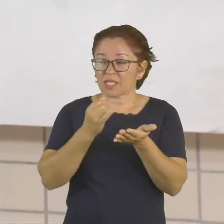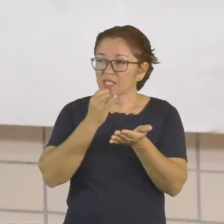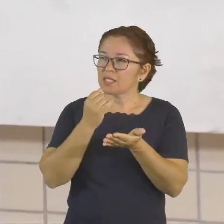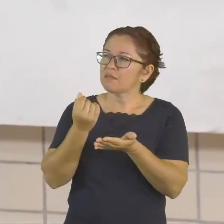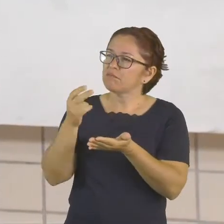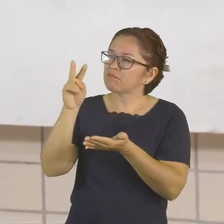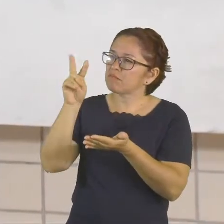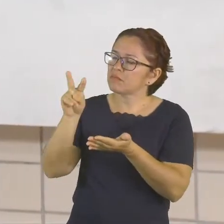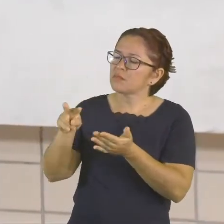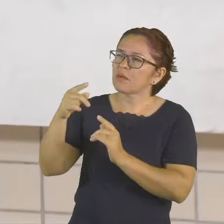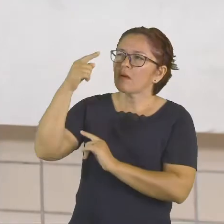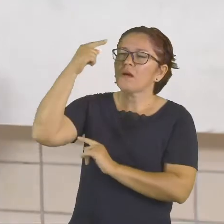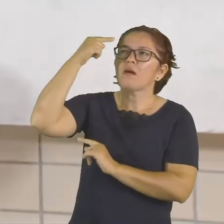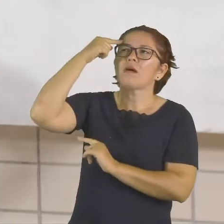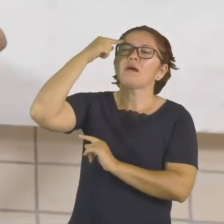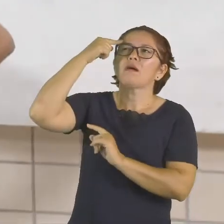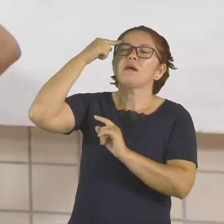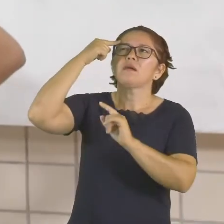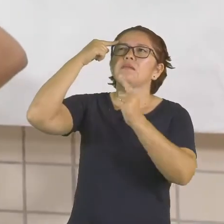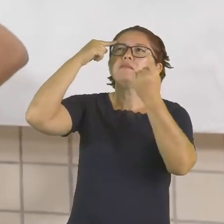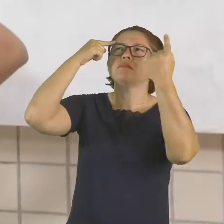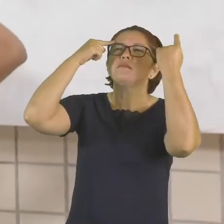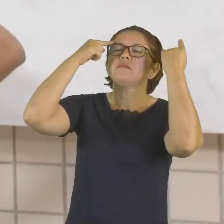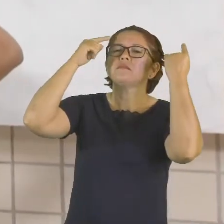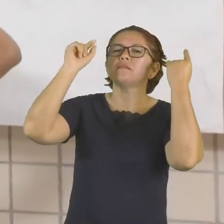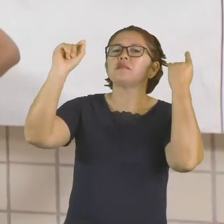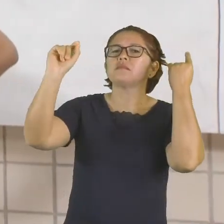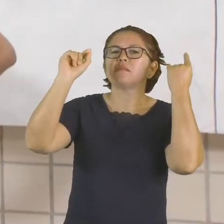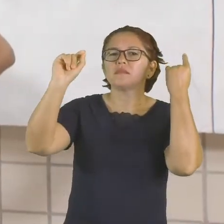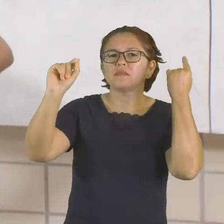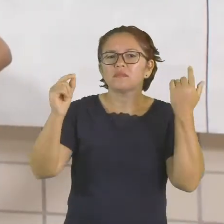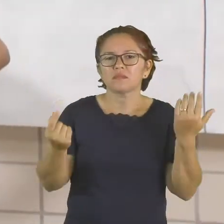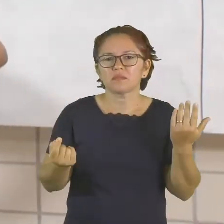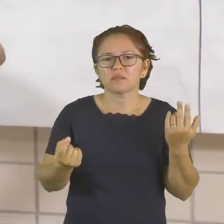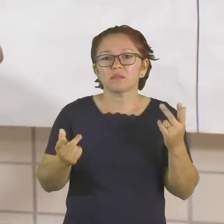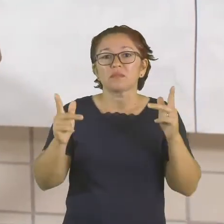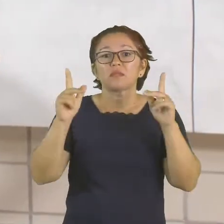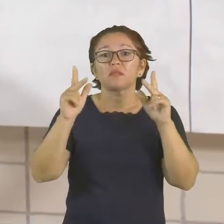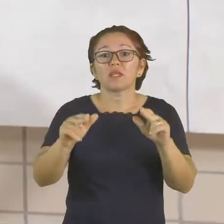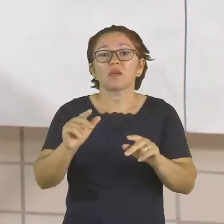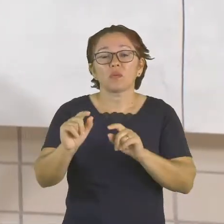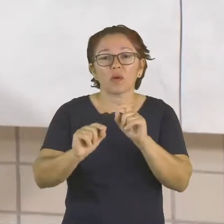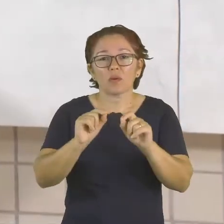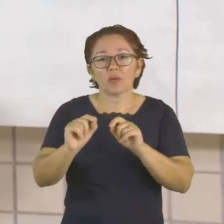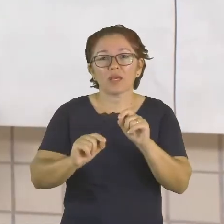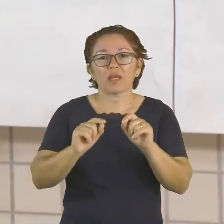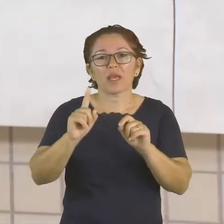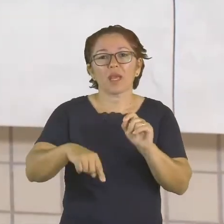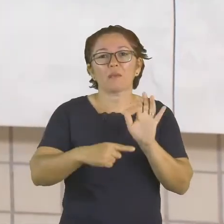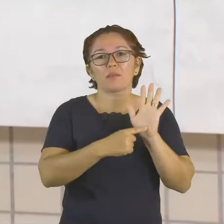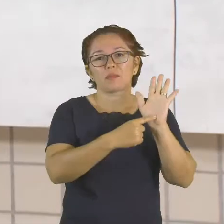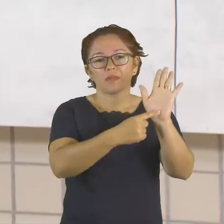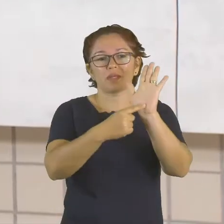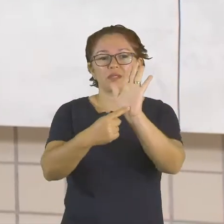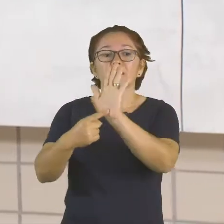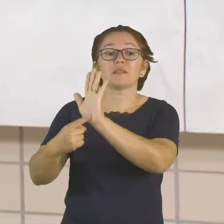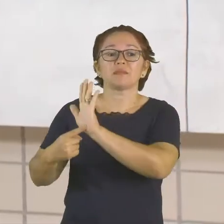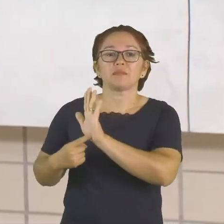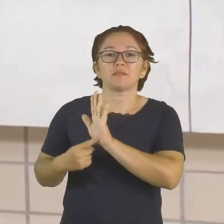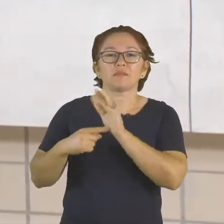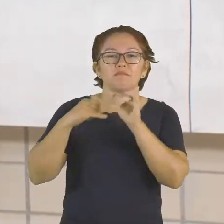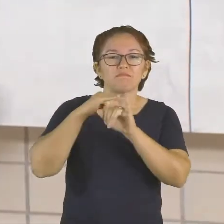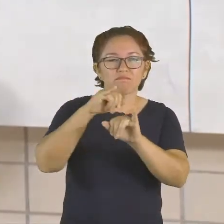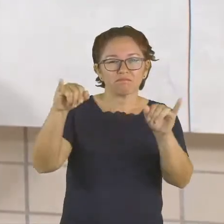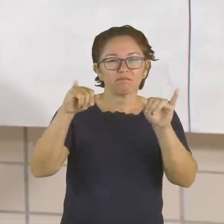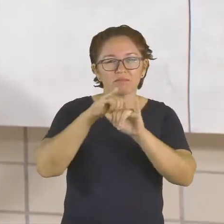nos remete, ele nos leva à linguagem publicitária, à propaganda. E a gente lembra da propaganda